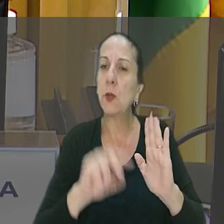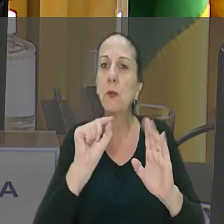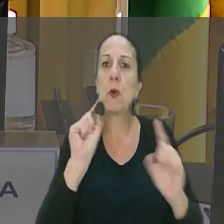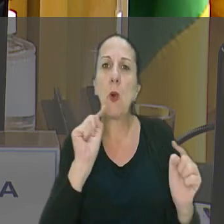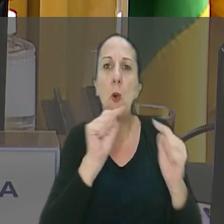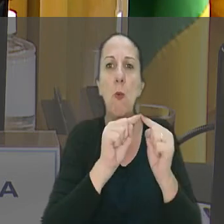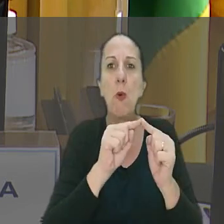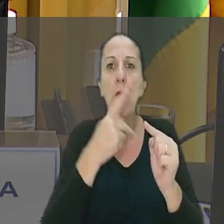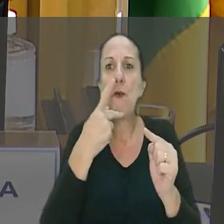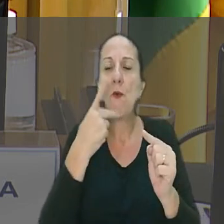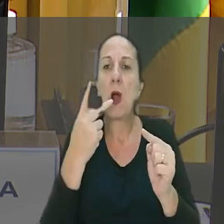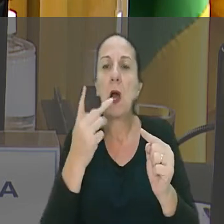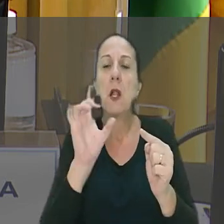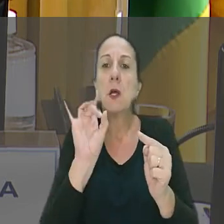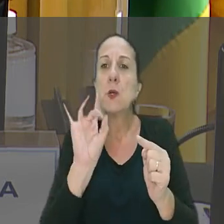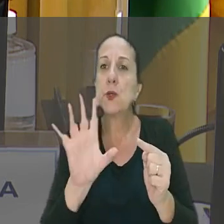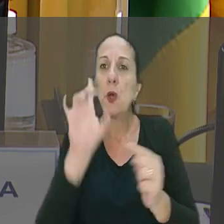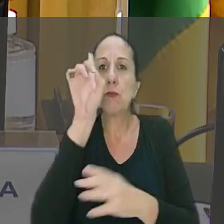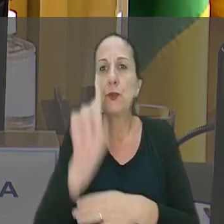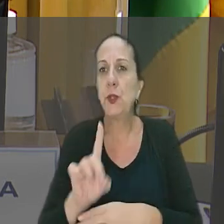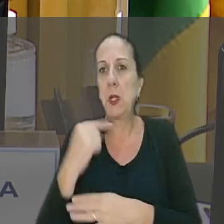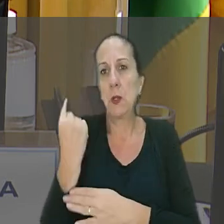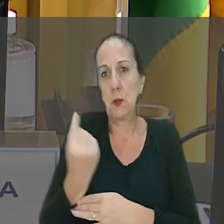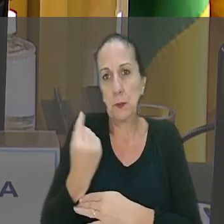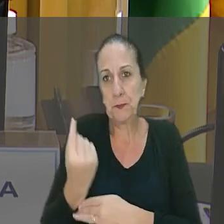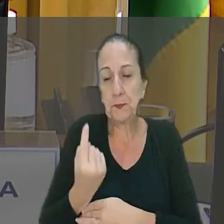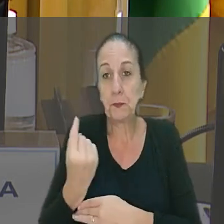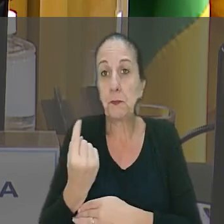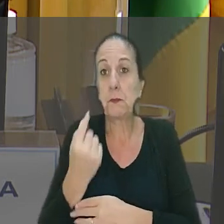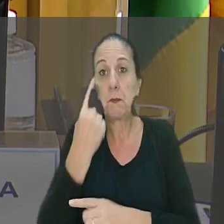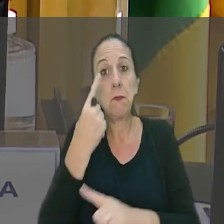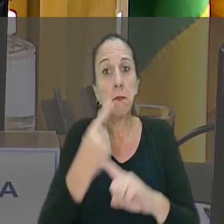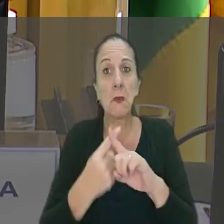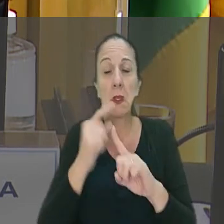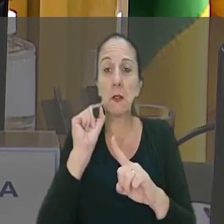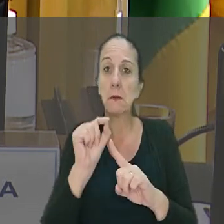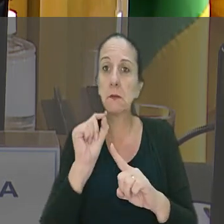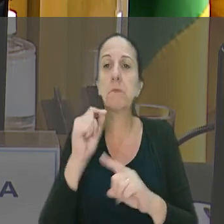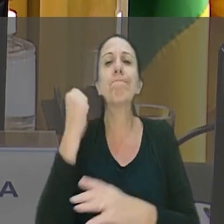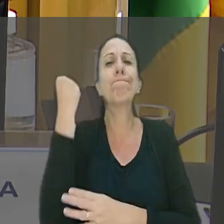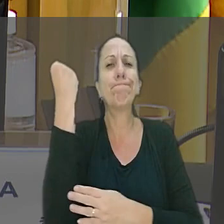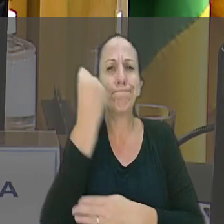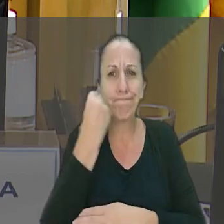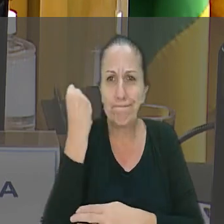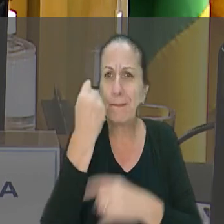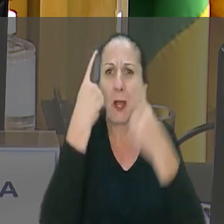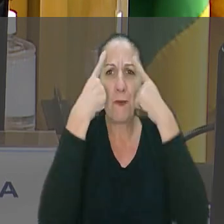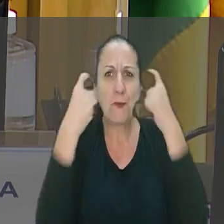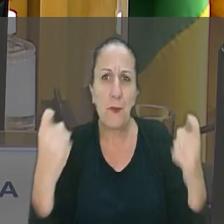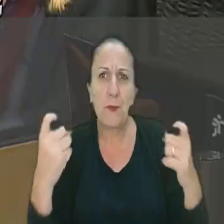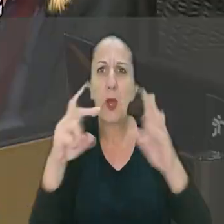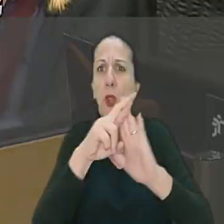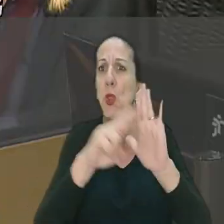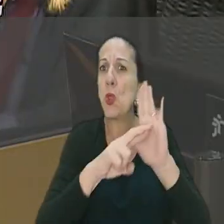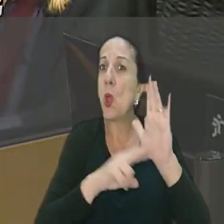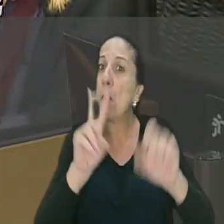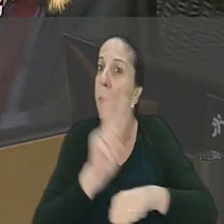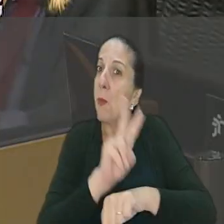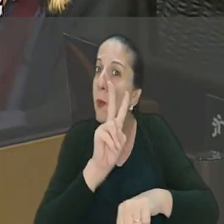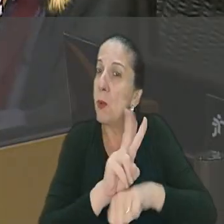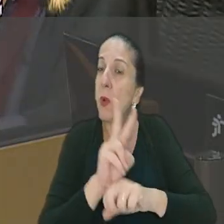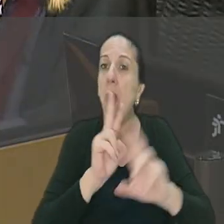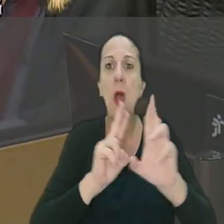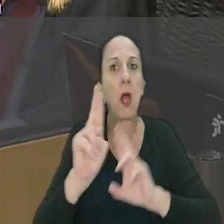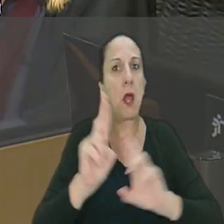objeto da demanda diz respeito não apenas a direitos individuais, uma vez que foram gravemente violadas normas